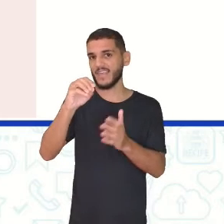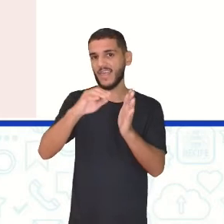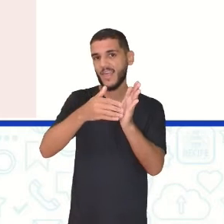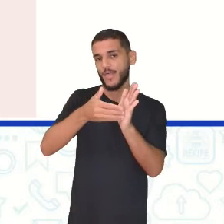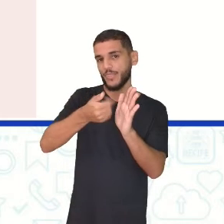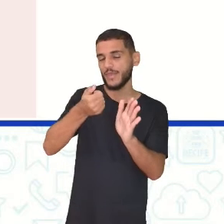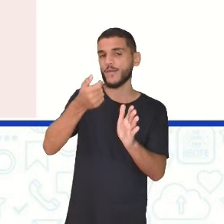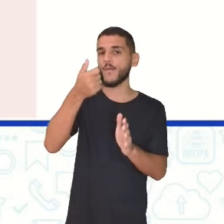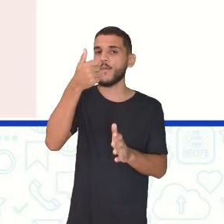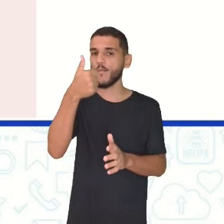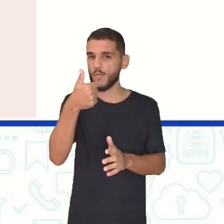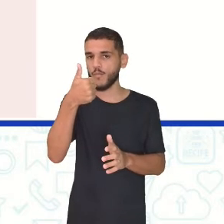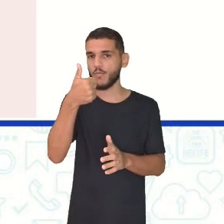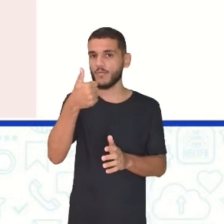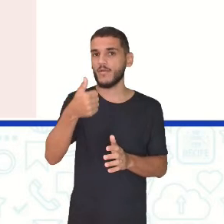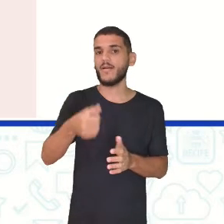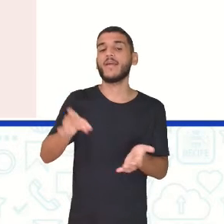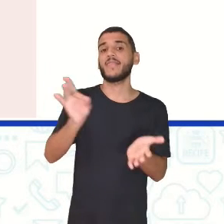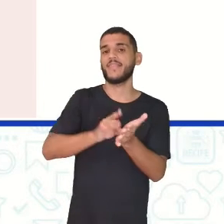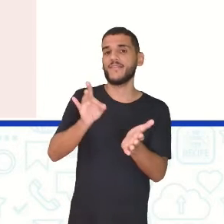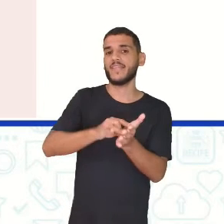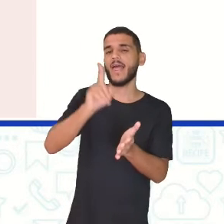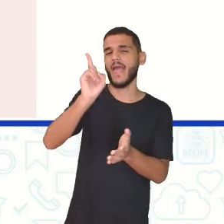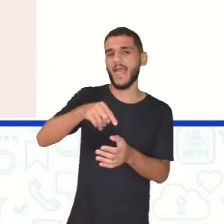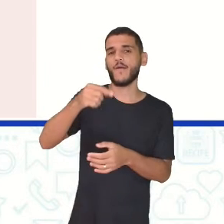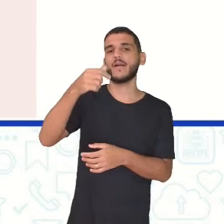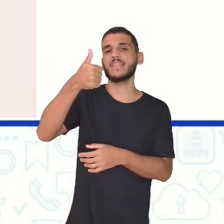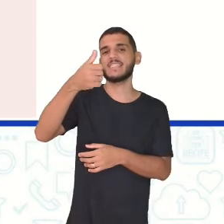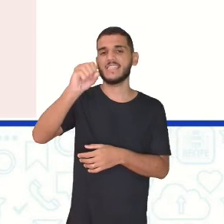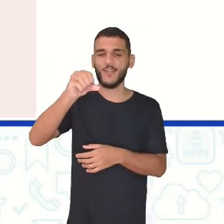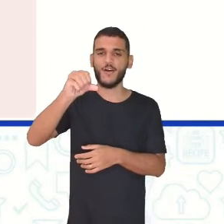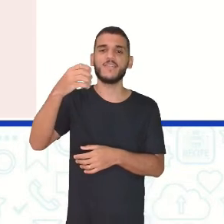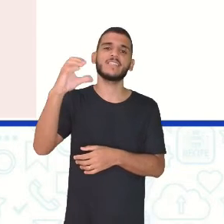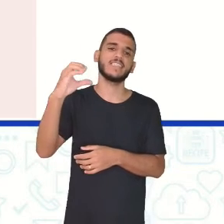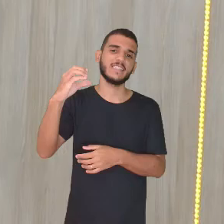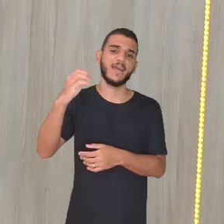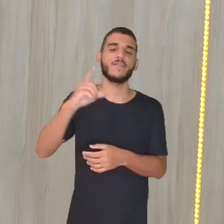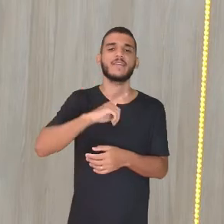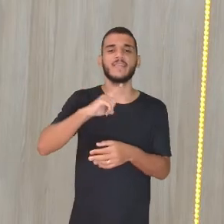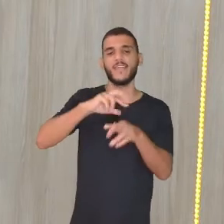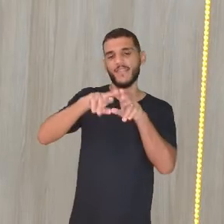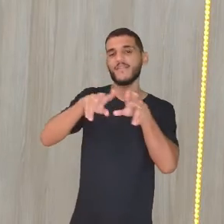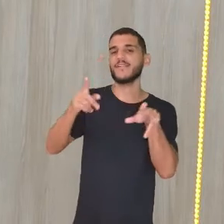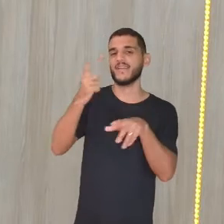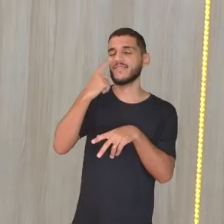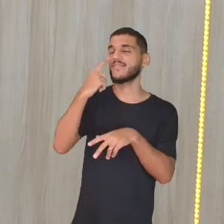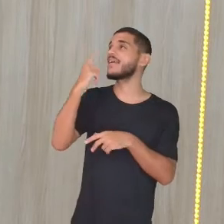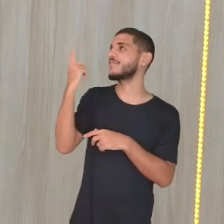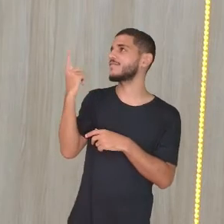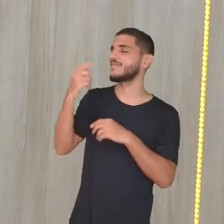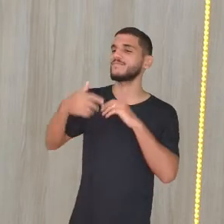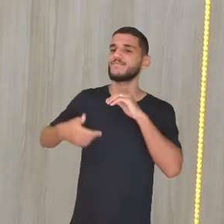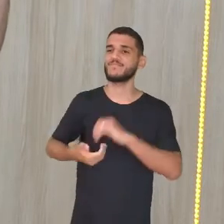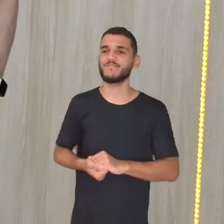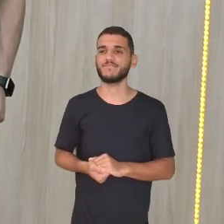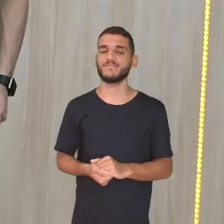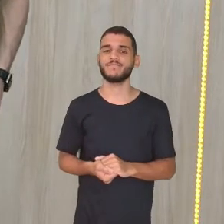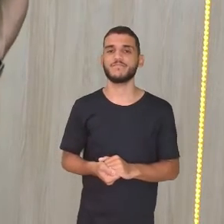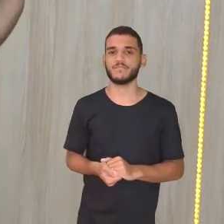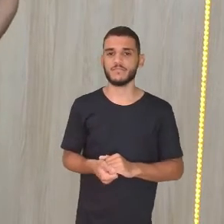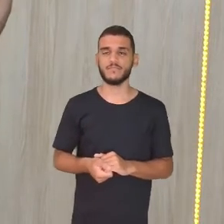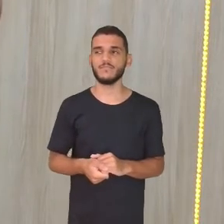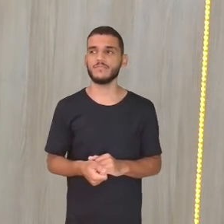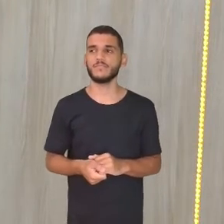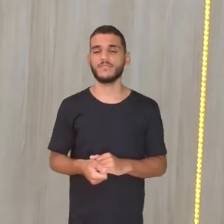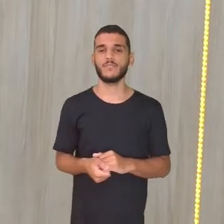19 centavos que a gente fez aí essa diferença. Claro, nesse exemplo, fica mais tranquilo da gente observar. Mas se